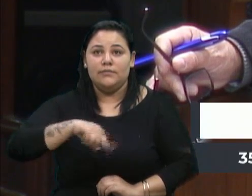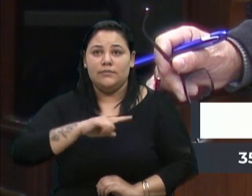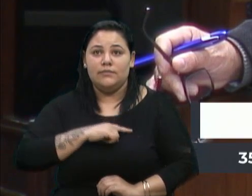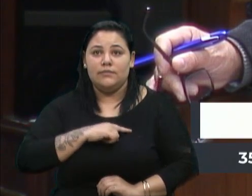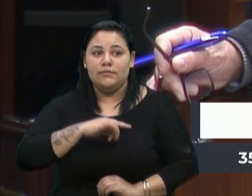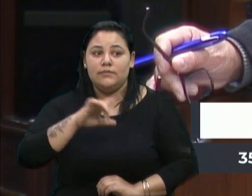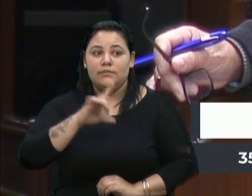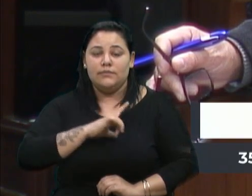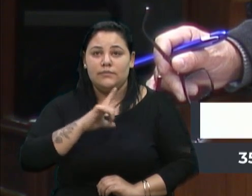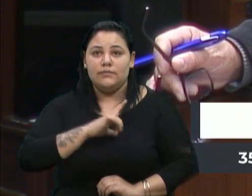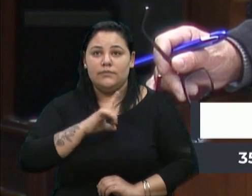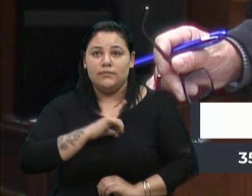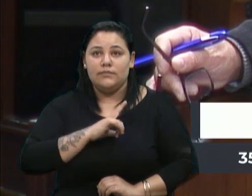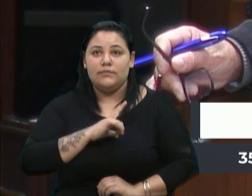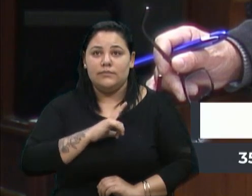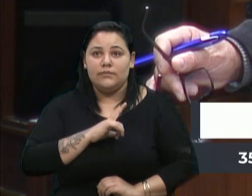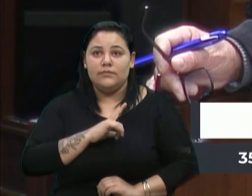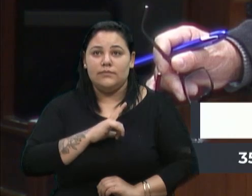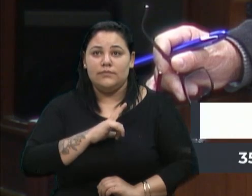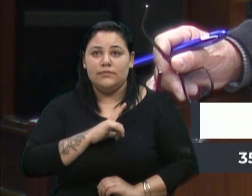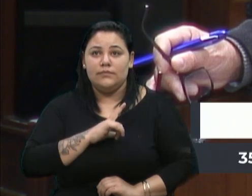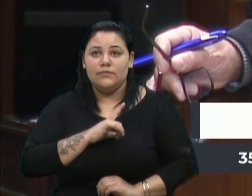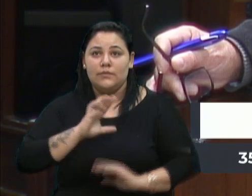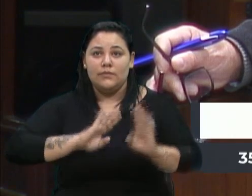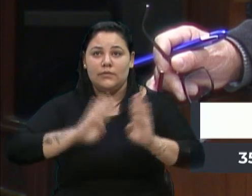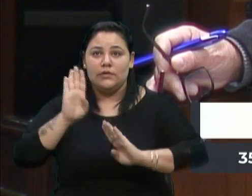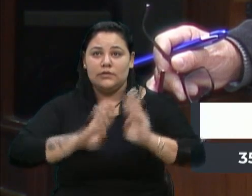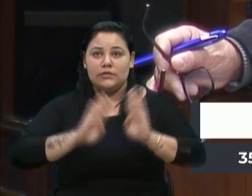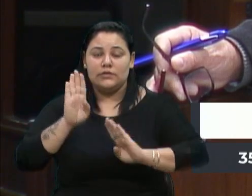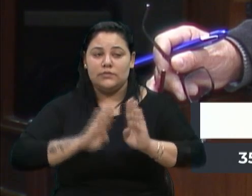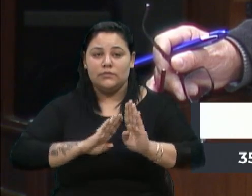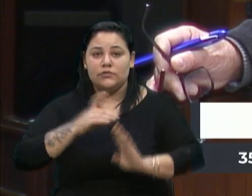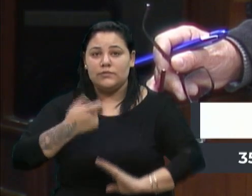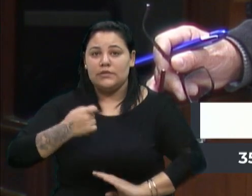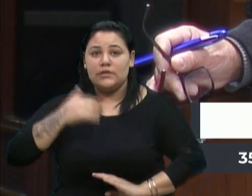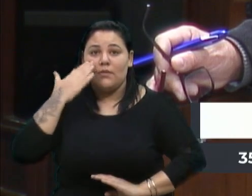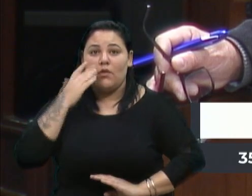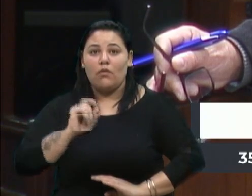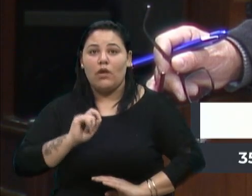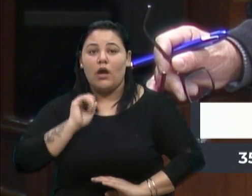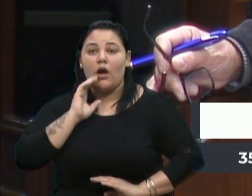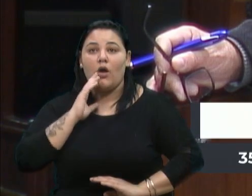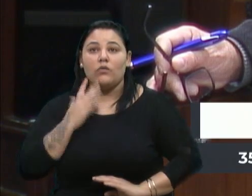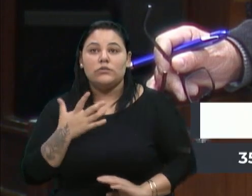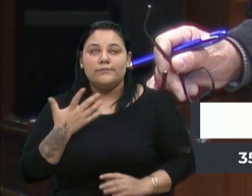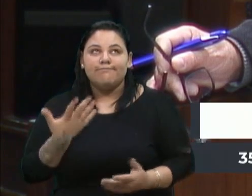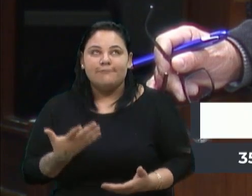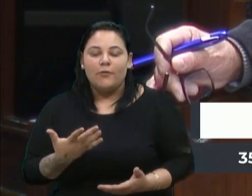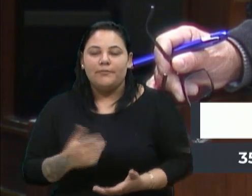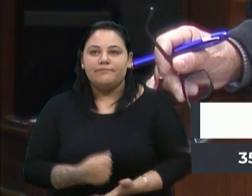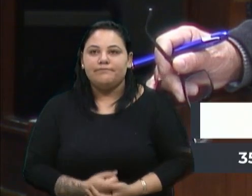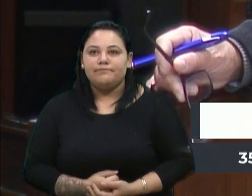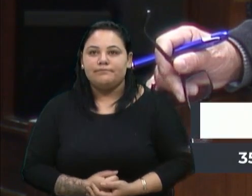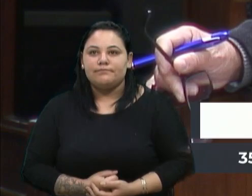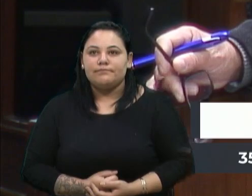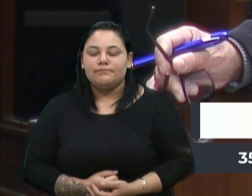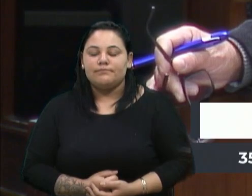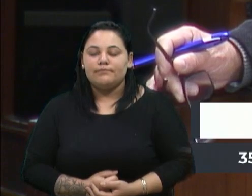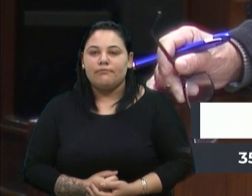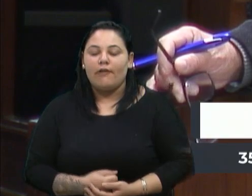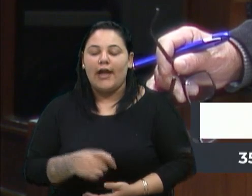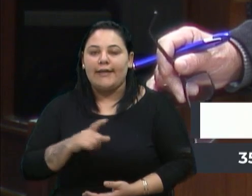temos, a partir da licitação, nós precisamos saber o que aconteceu. Uma parte, vereador D'Ambrosio. A partir do momento